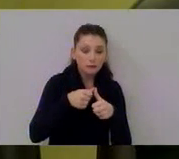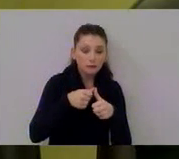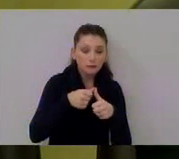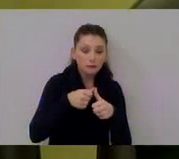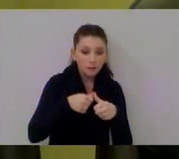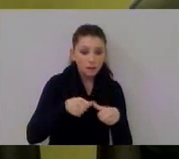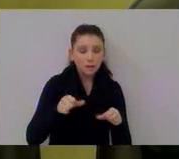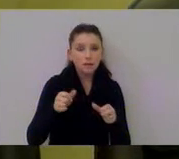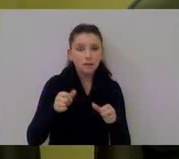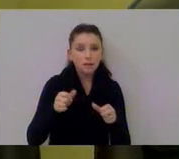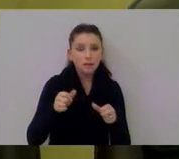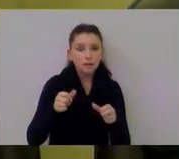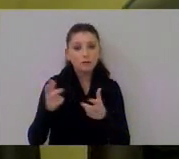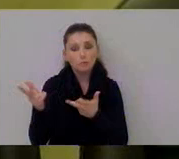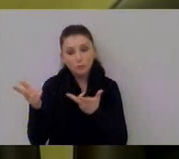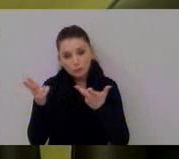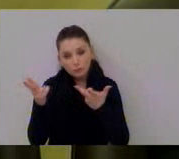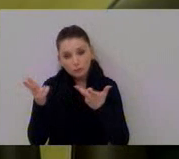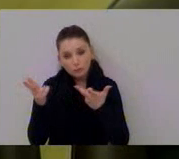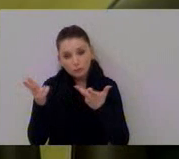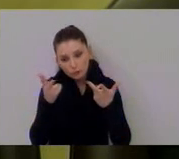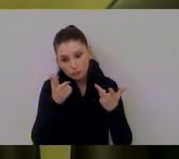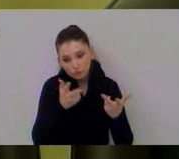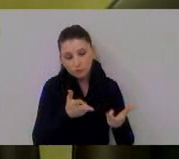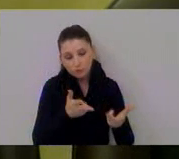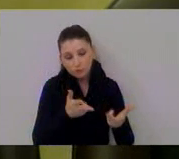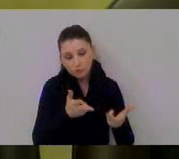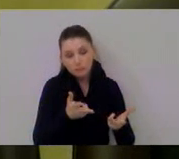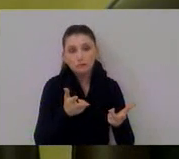procurar conhecer.